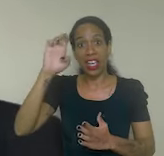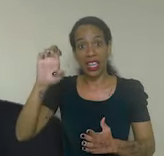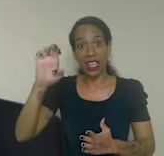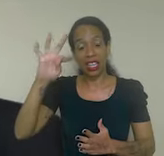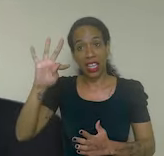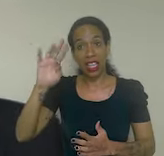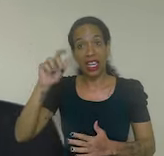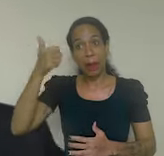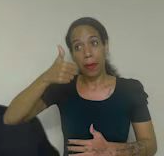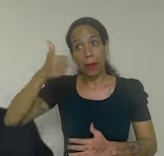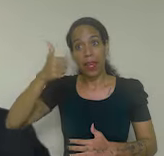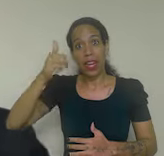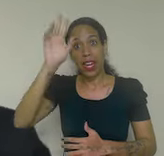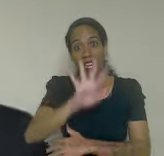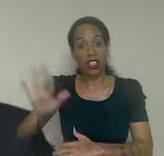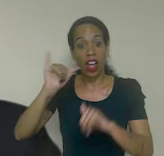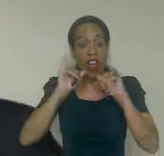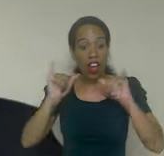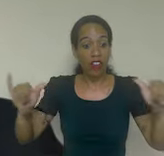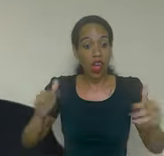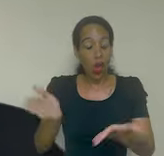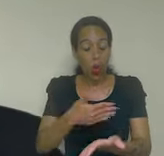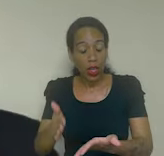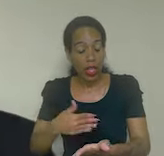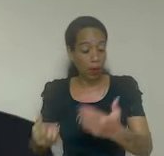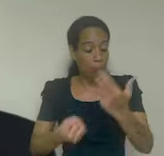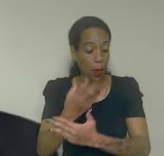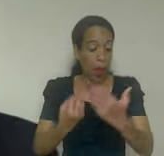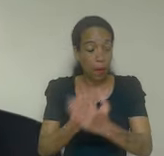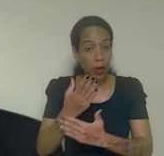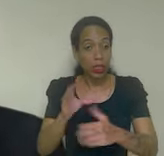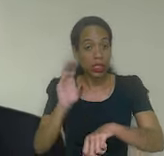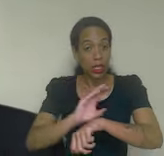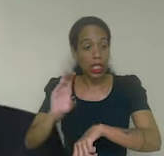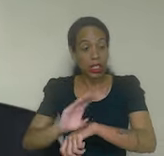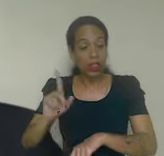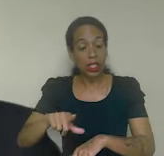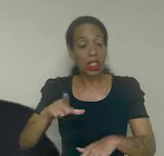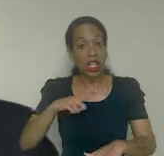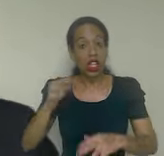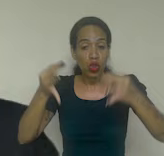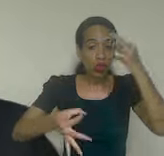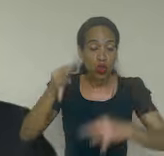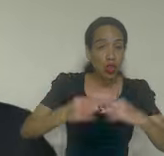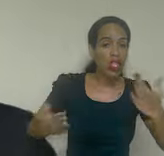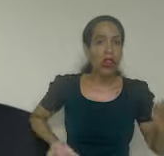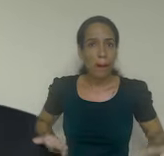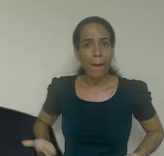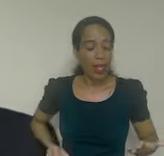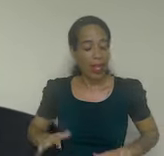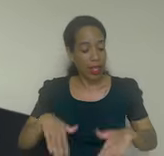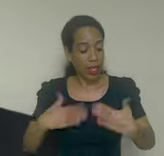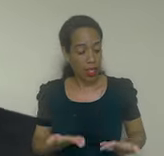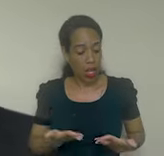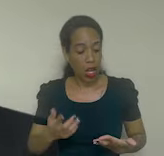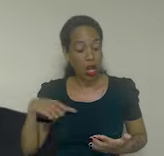Primeira Região, que tem o intuito de divulgar os livros, as obras, as produções científicas dos nossos juízes e servidores, e a partir